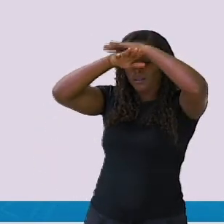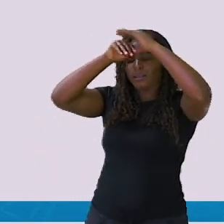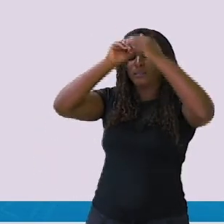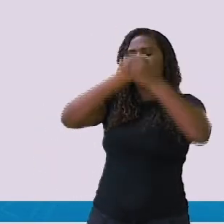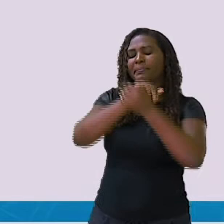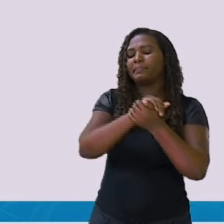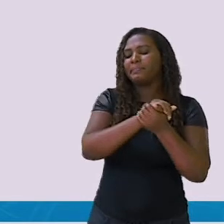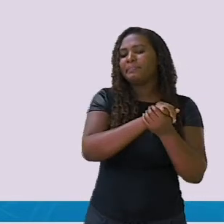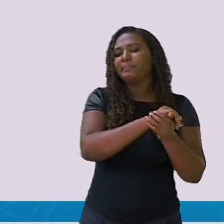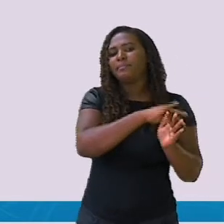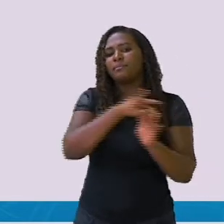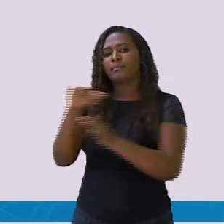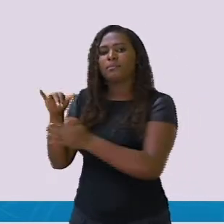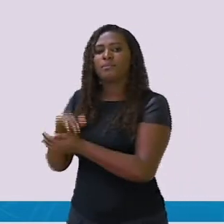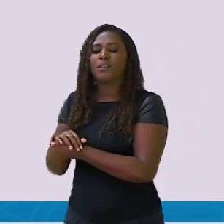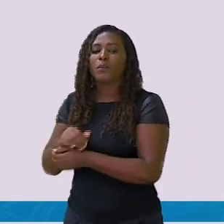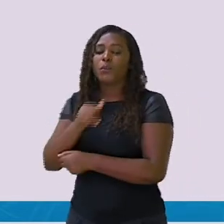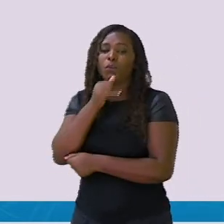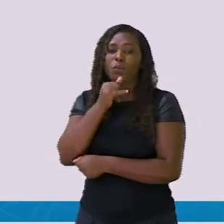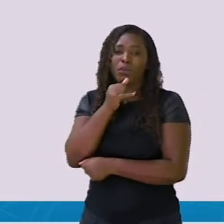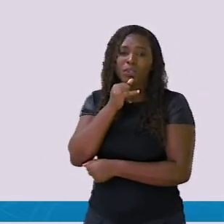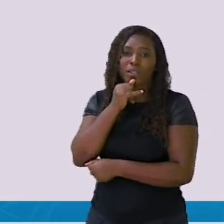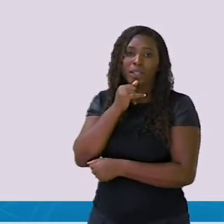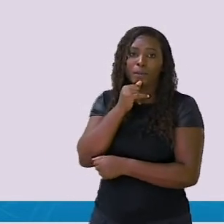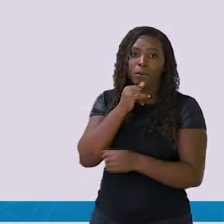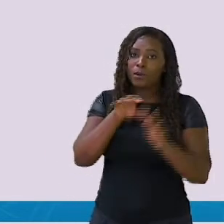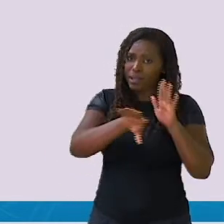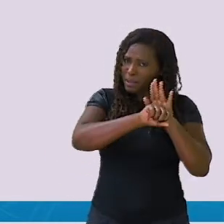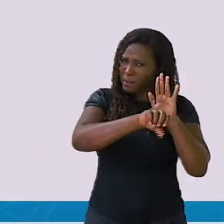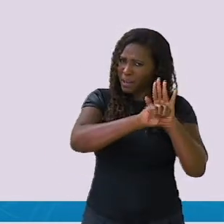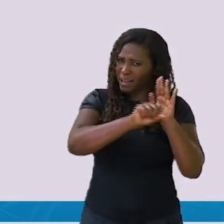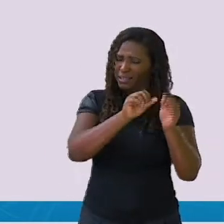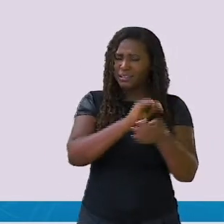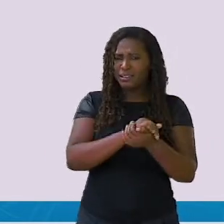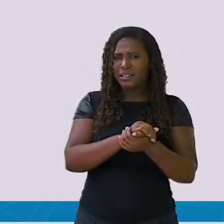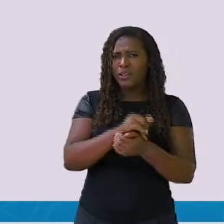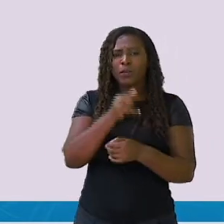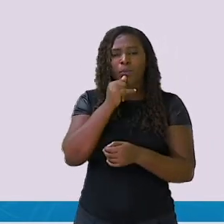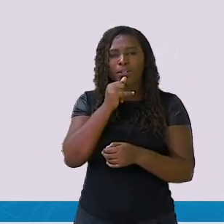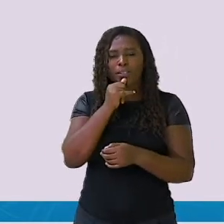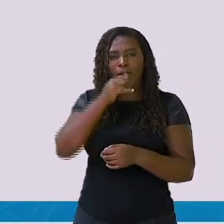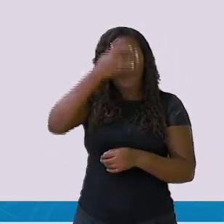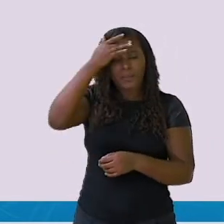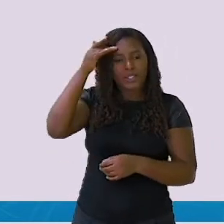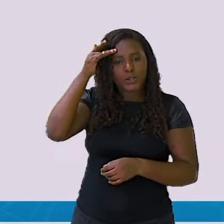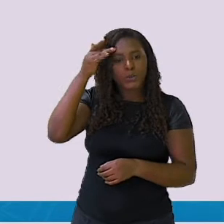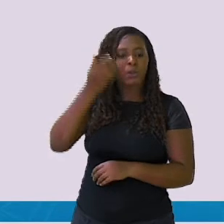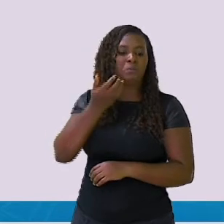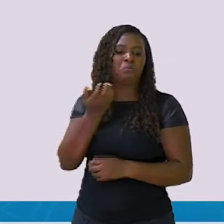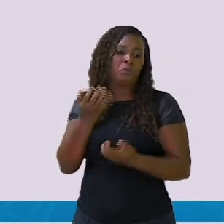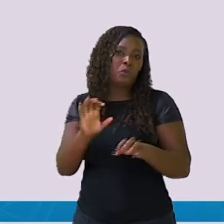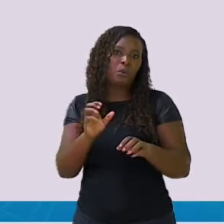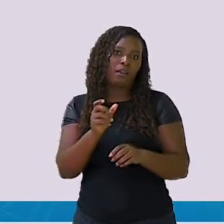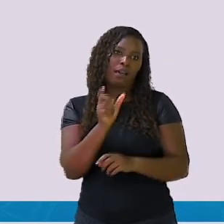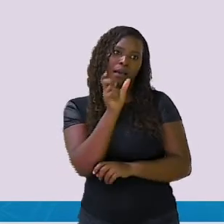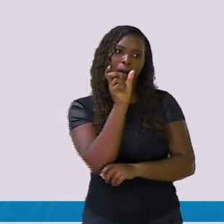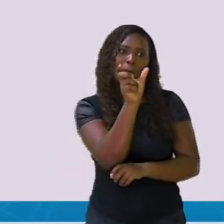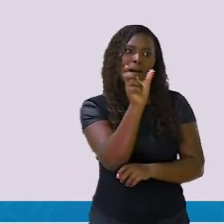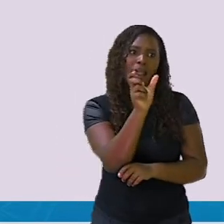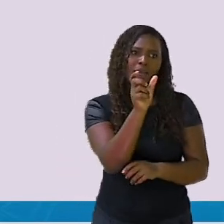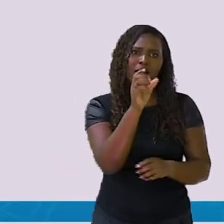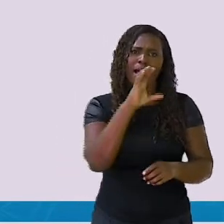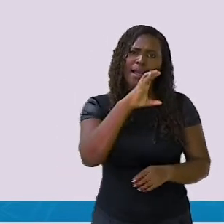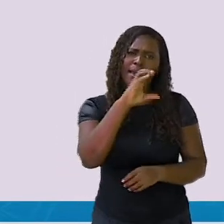que gostam, por exemplo, meios de transporte. Então, ao invés de eu escrever carros, eu posso colocar um carro, uma imagem